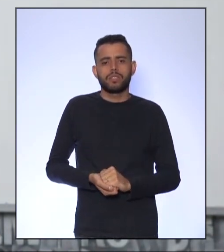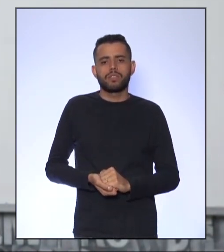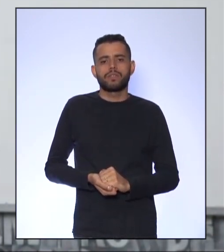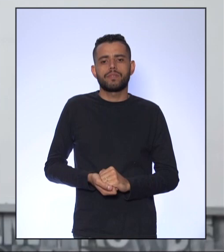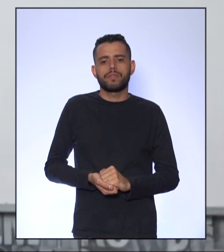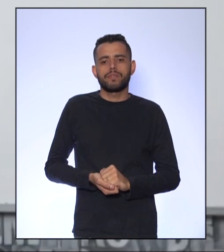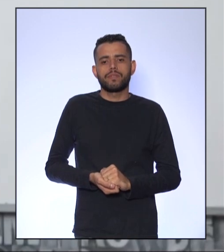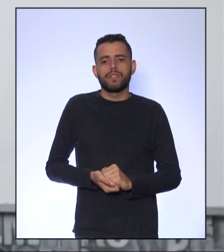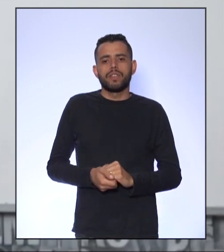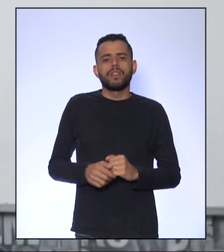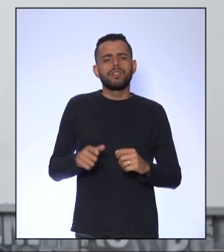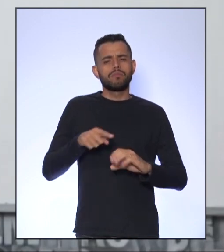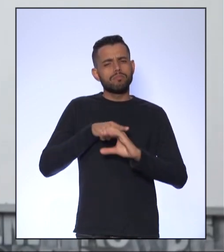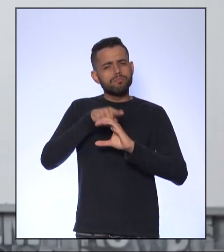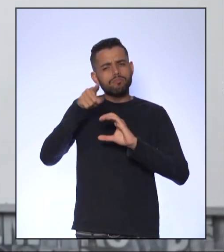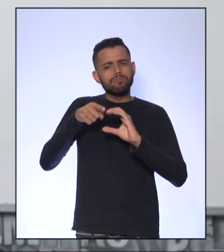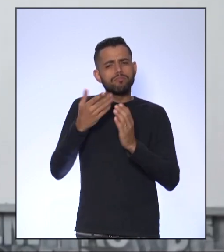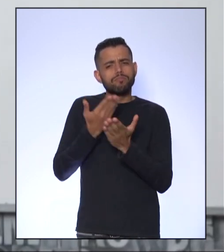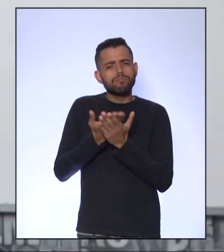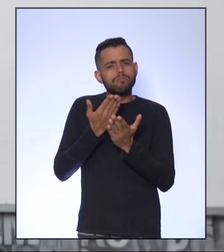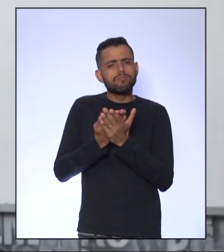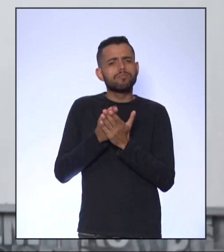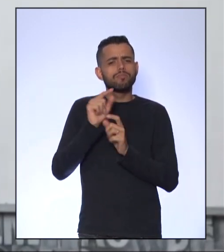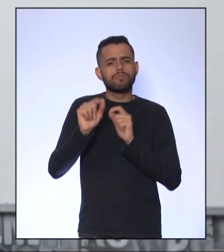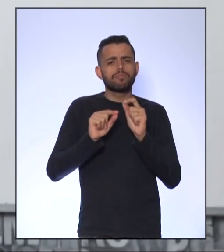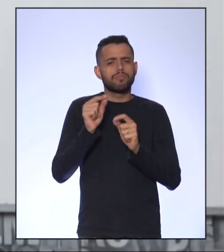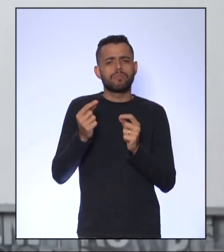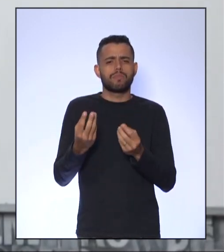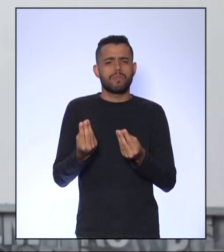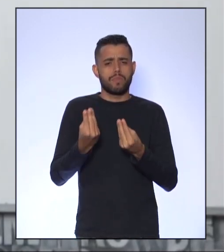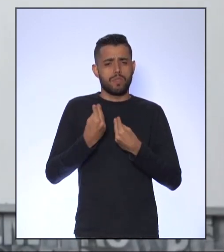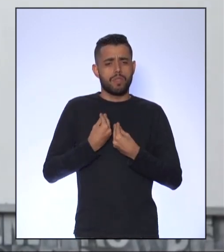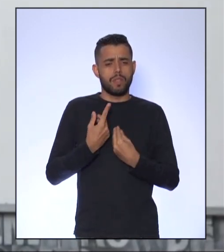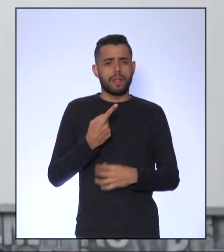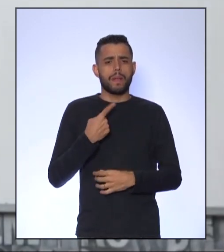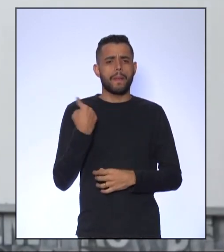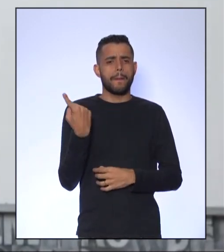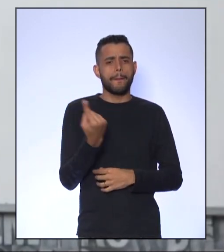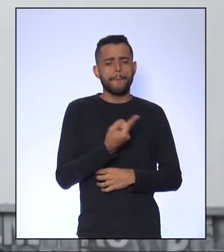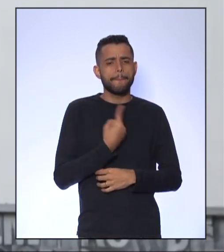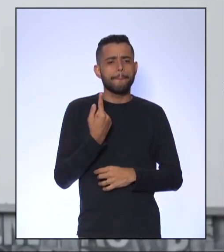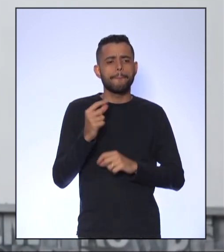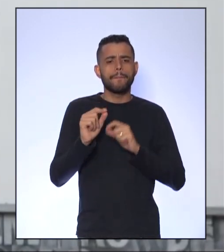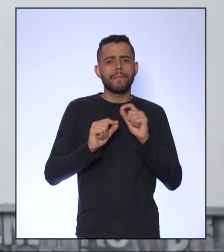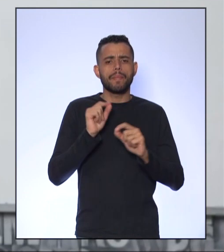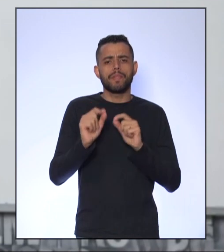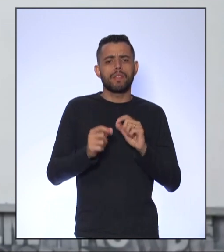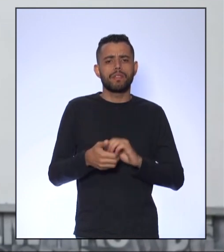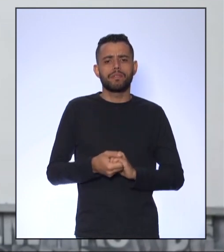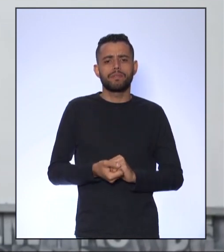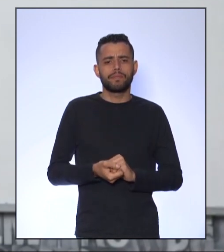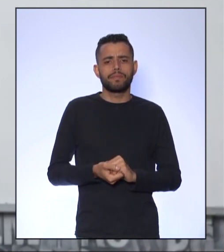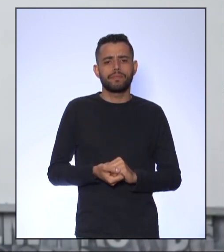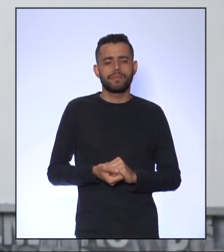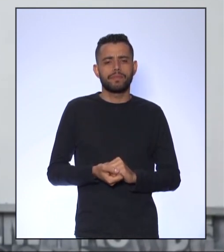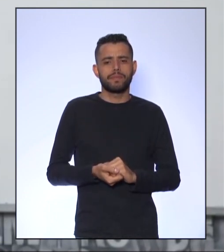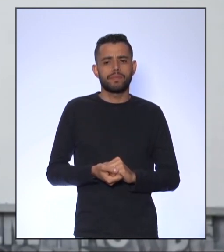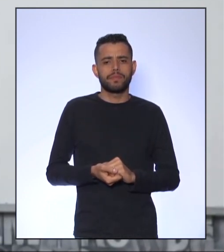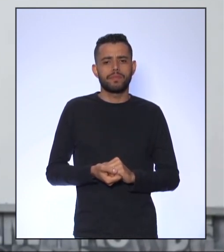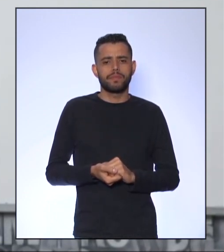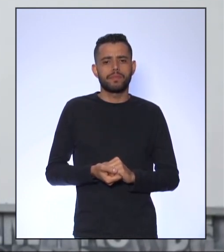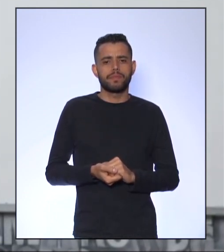O cientificismo promove para a gente, olha só que interessante, promove para a